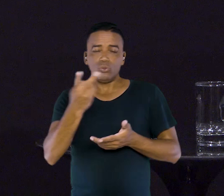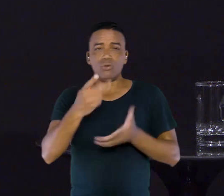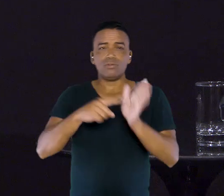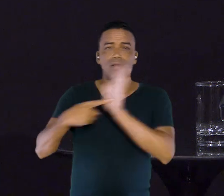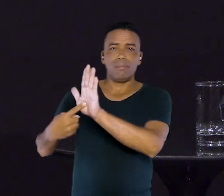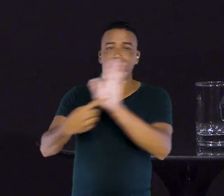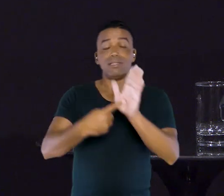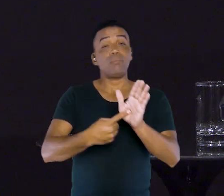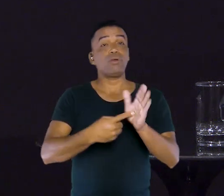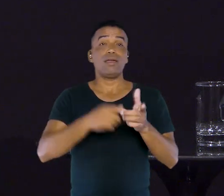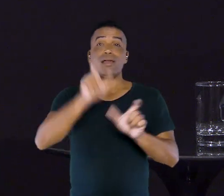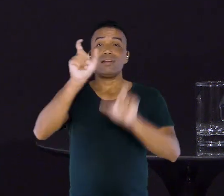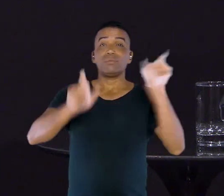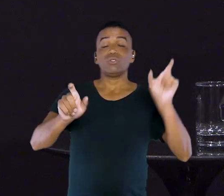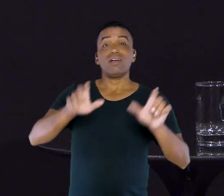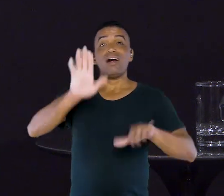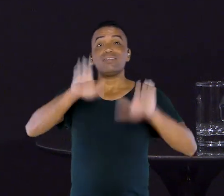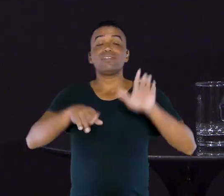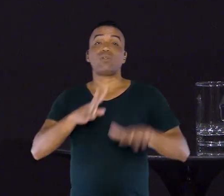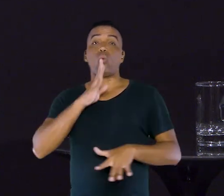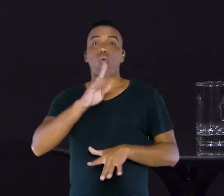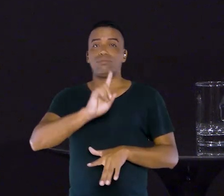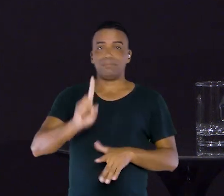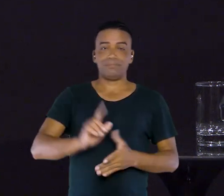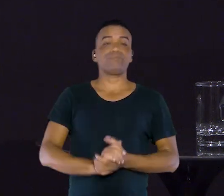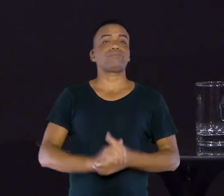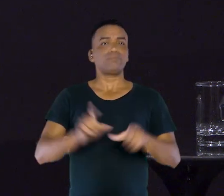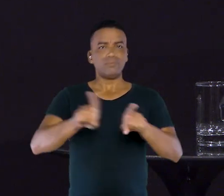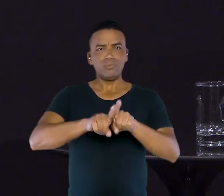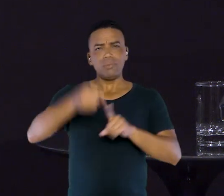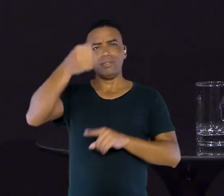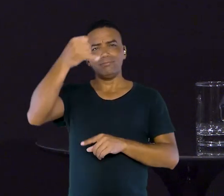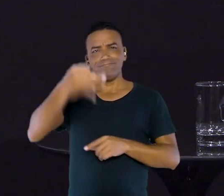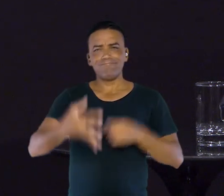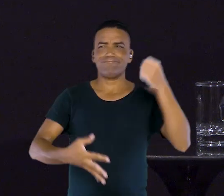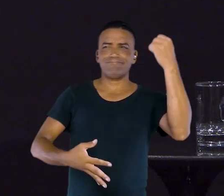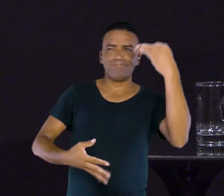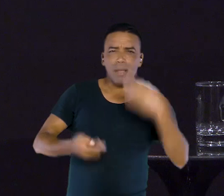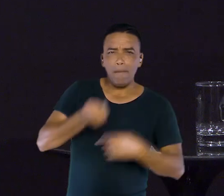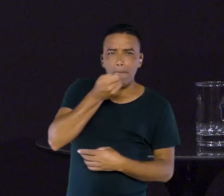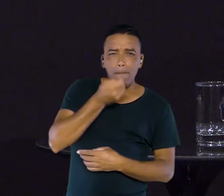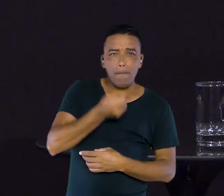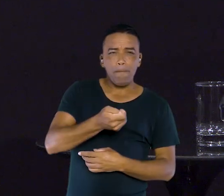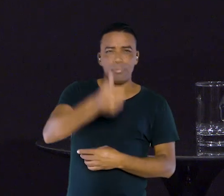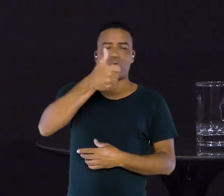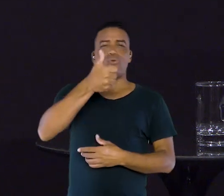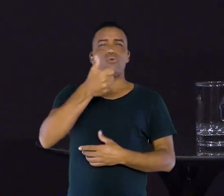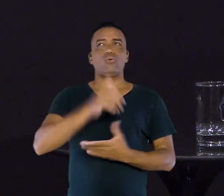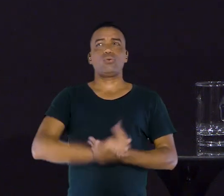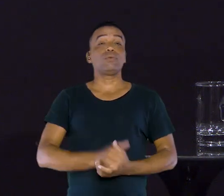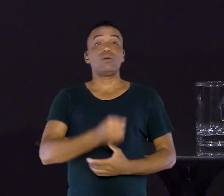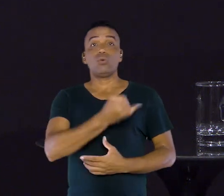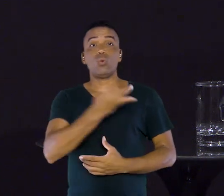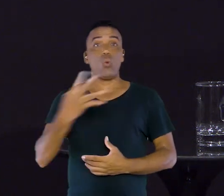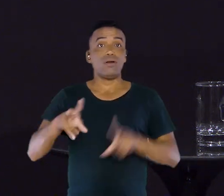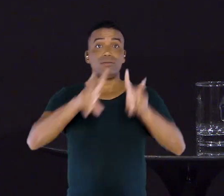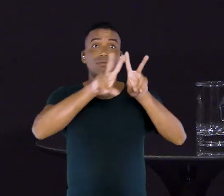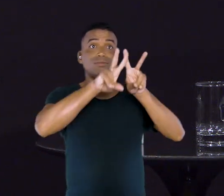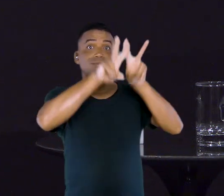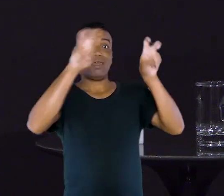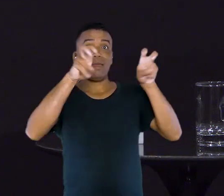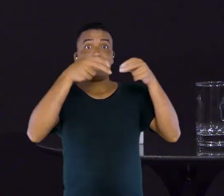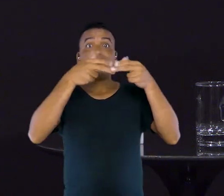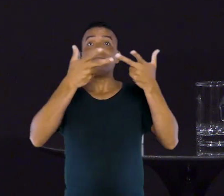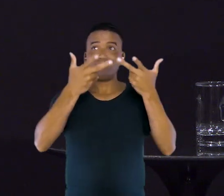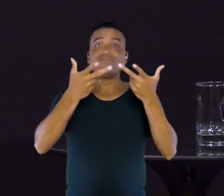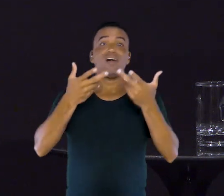um pouquinho, para quem ainda não conhece, e falarem também um pouco do quanto vários dos